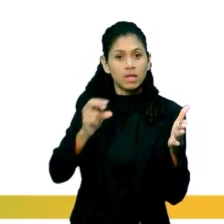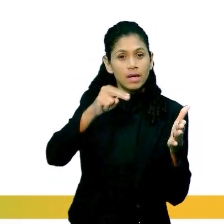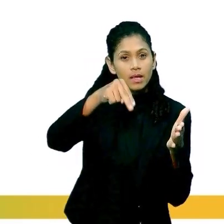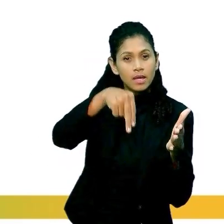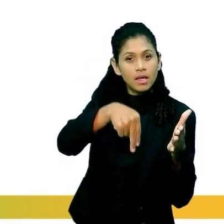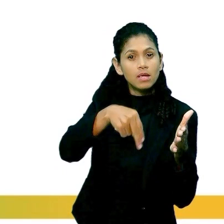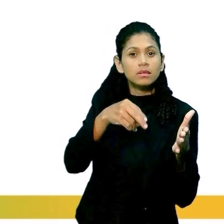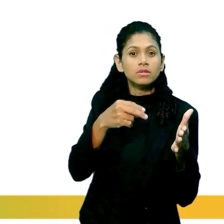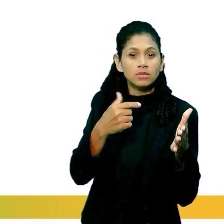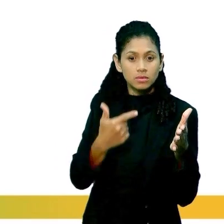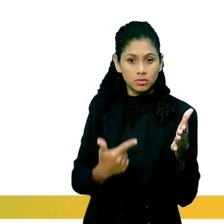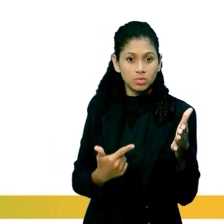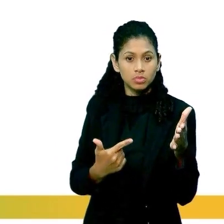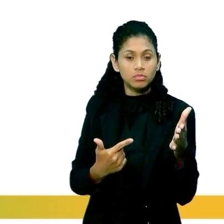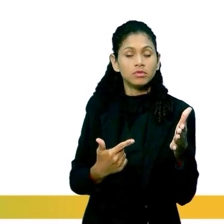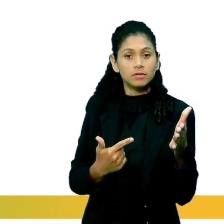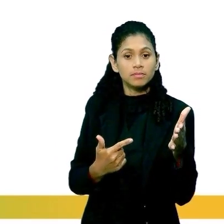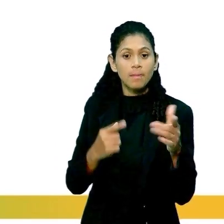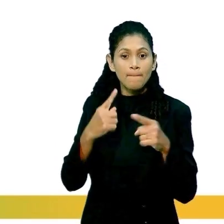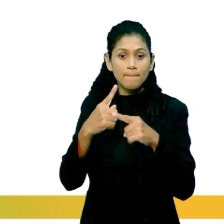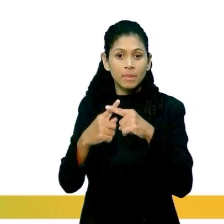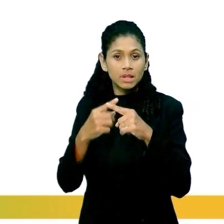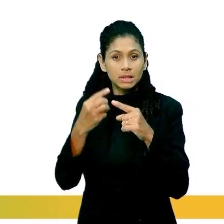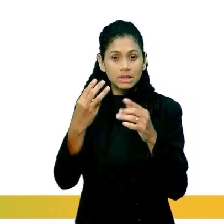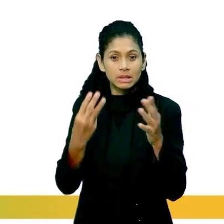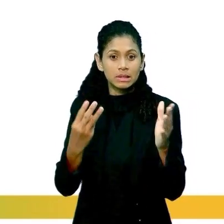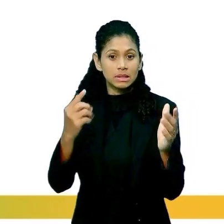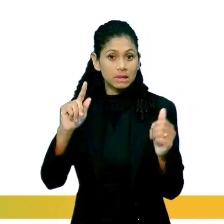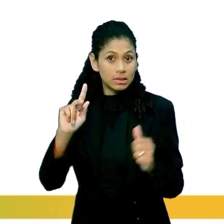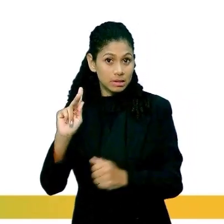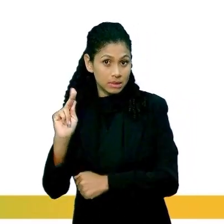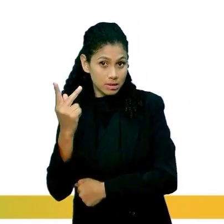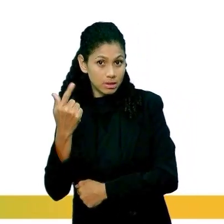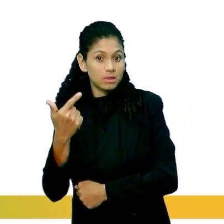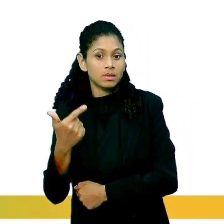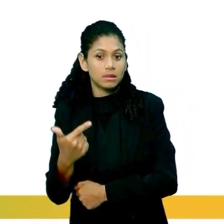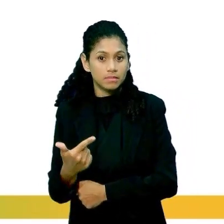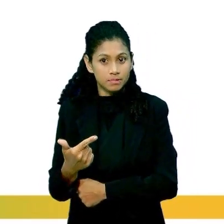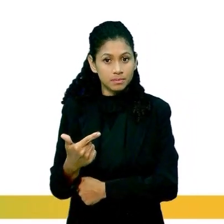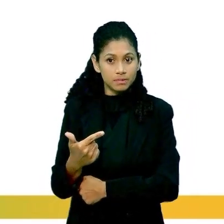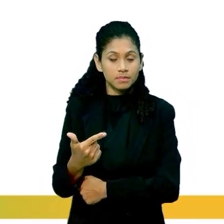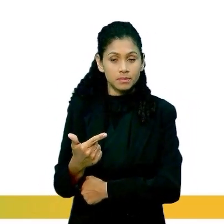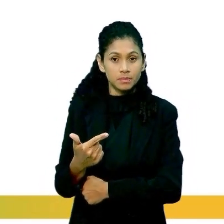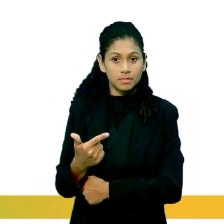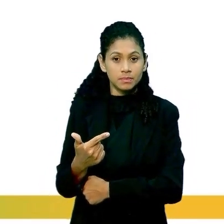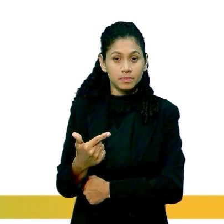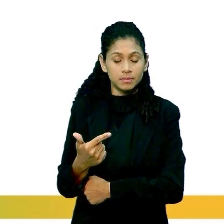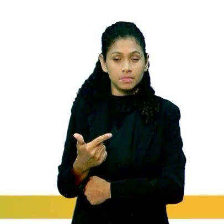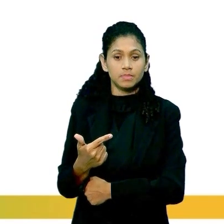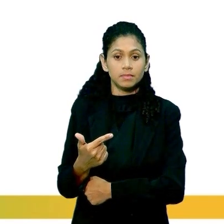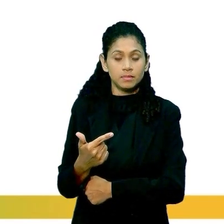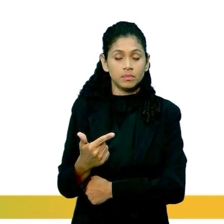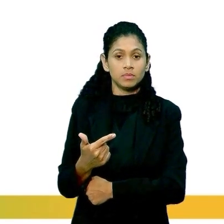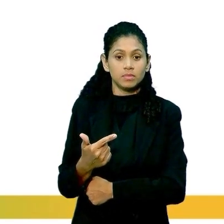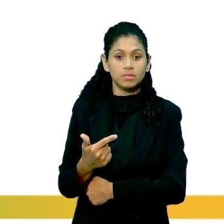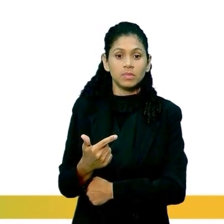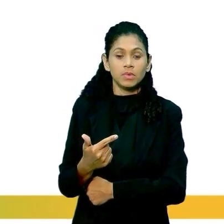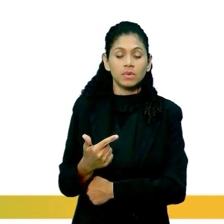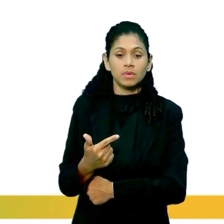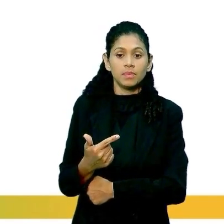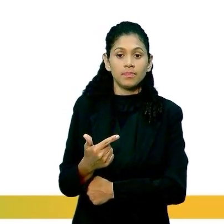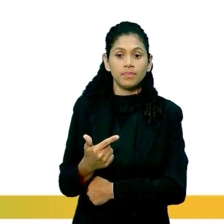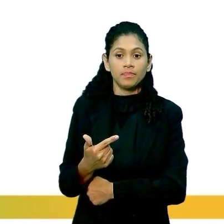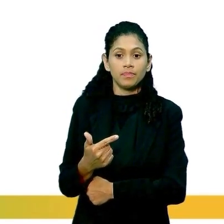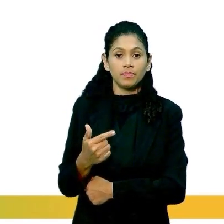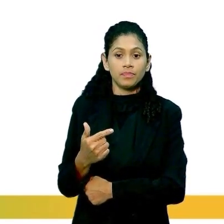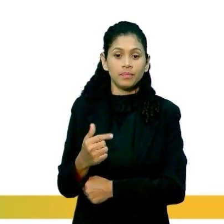já automaticamente balanceada, Perceba que no reagente eu tenho N2, no produto 2N, então estão iguais. No reagente